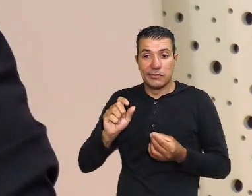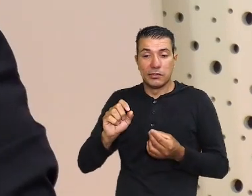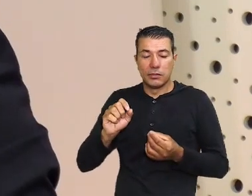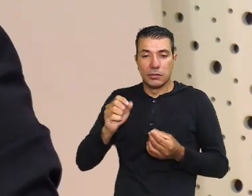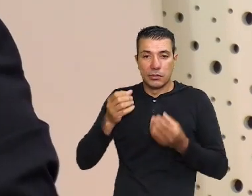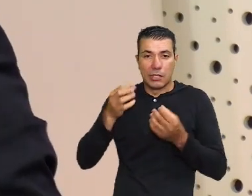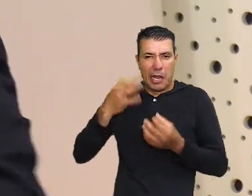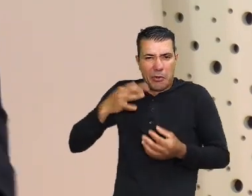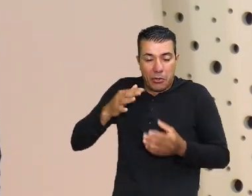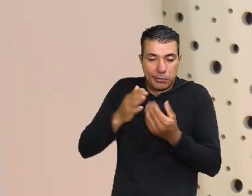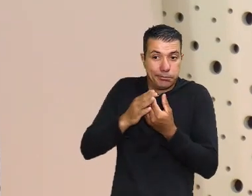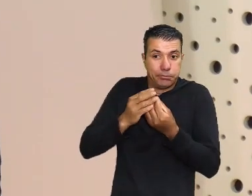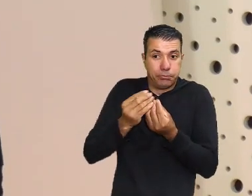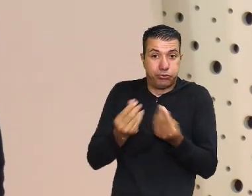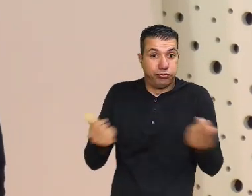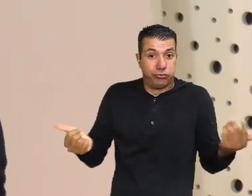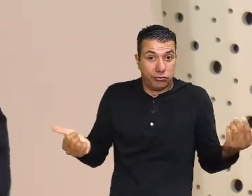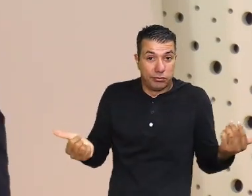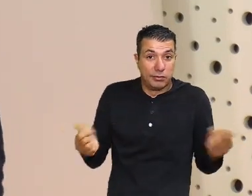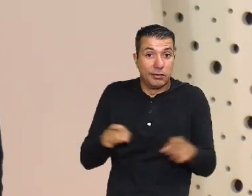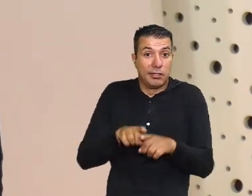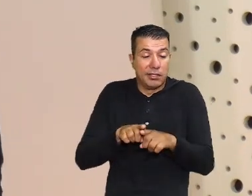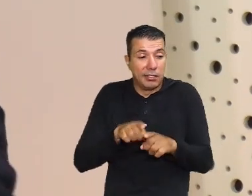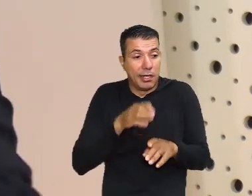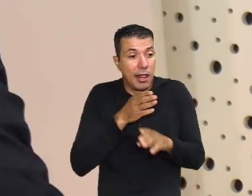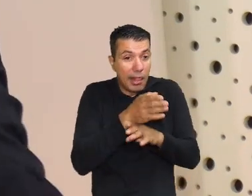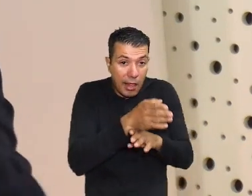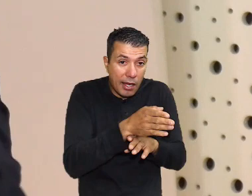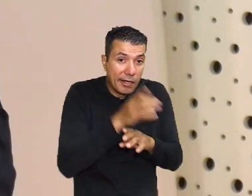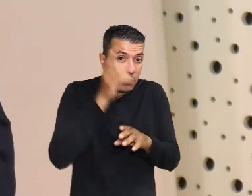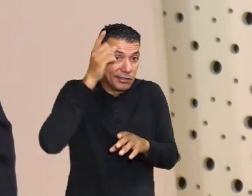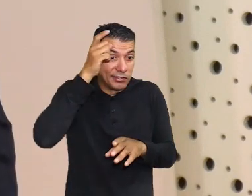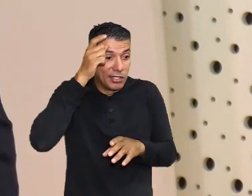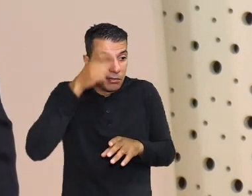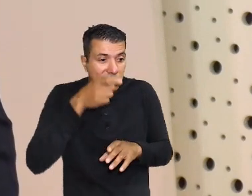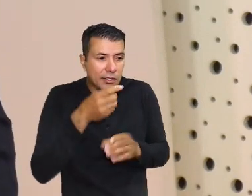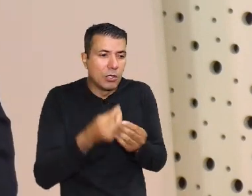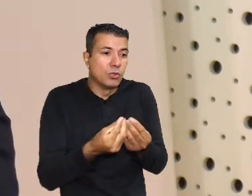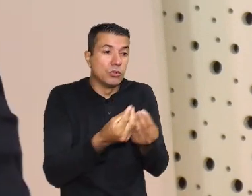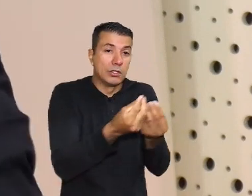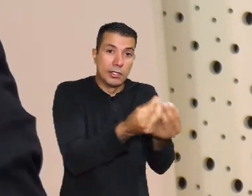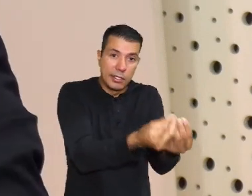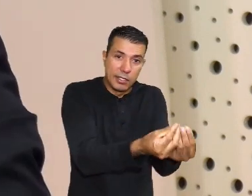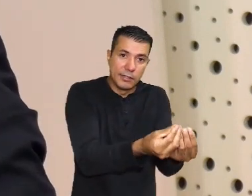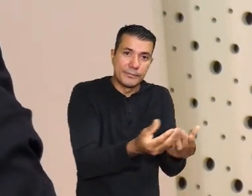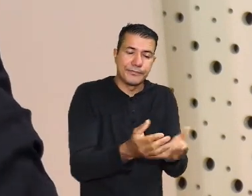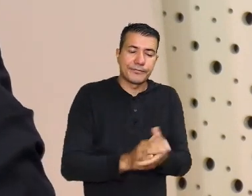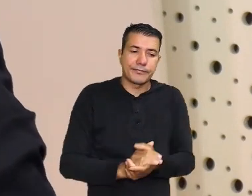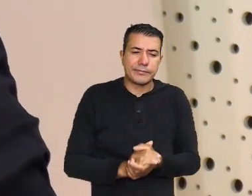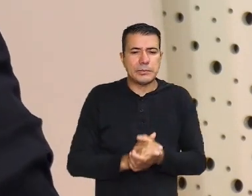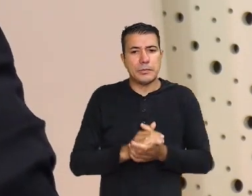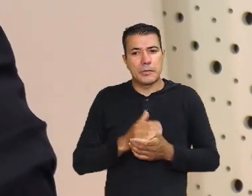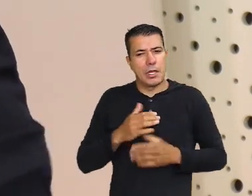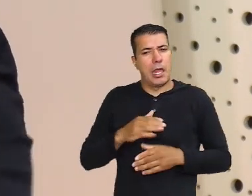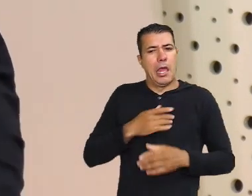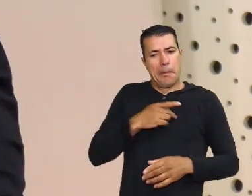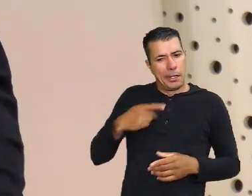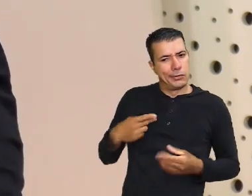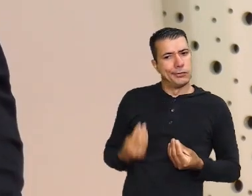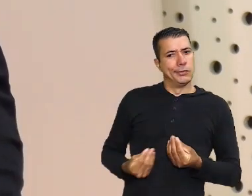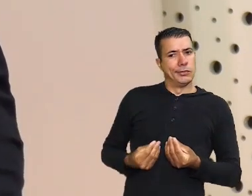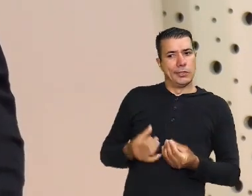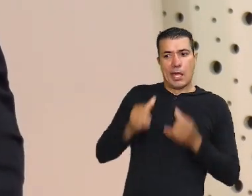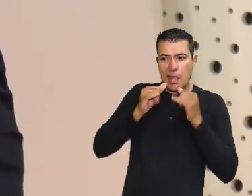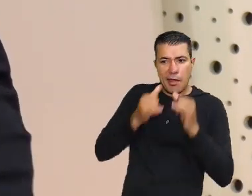alívio imediato e ele vai procurar nesses lugares. Aí lá o diabo dá o que a pessoa quer. Aí alguns falam assim, mas pastor, era a